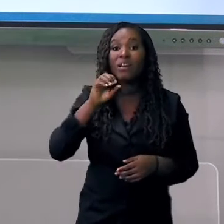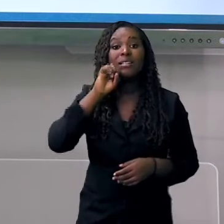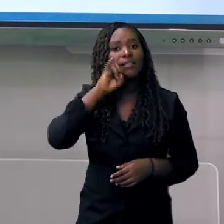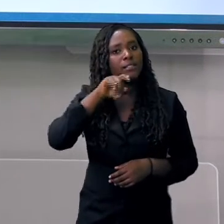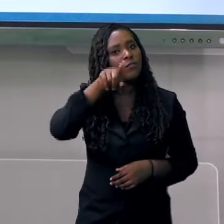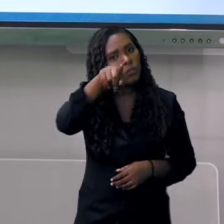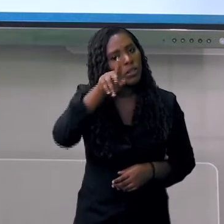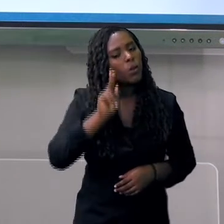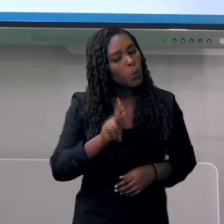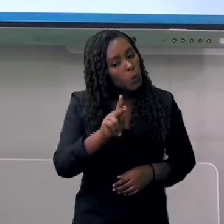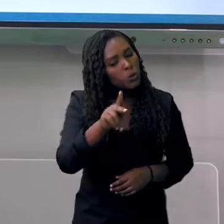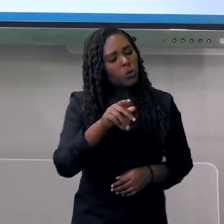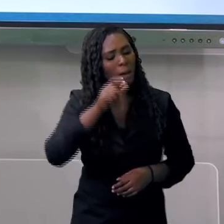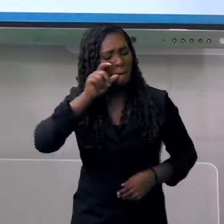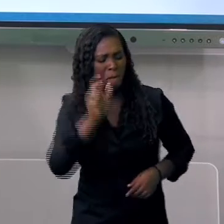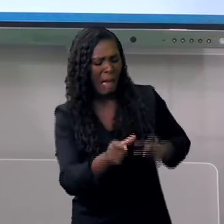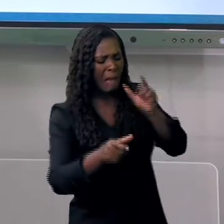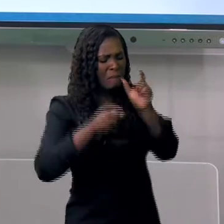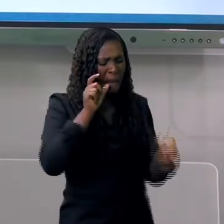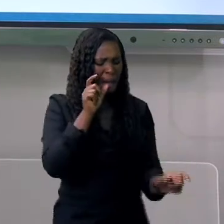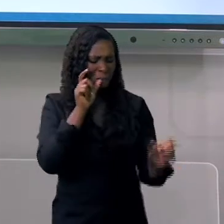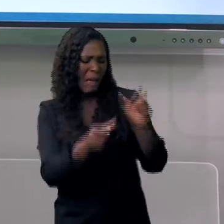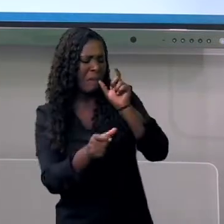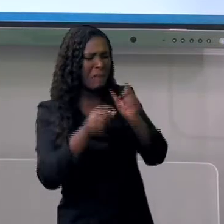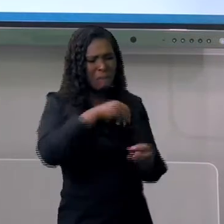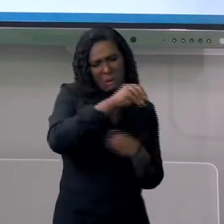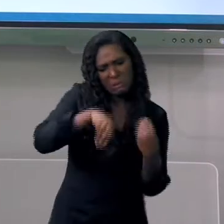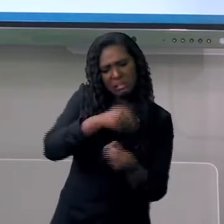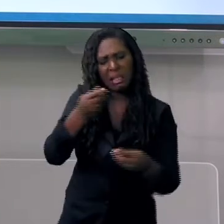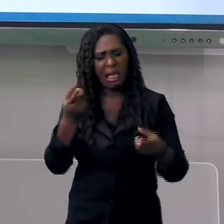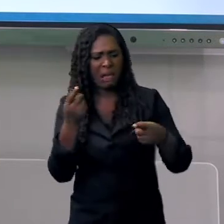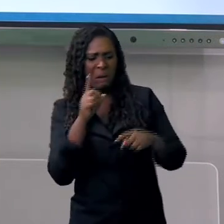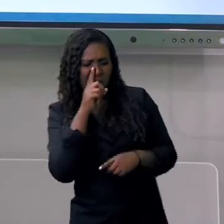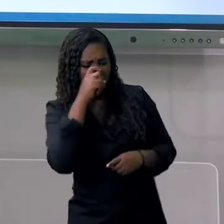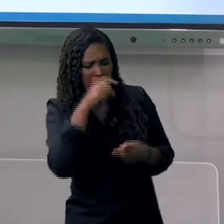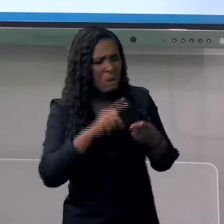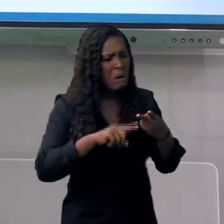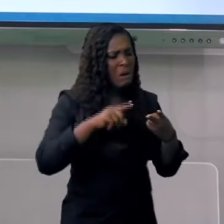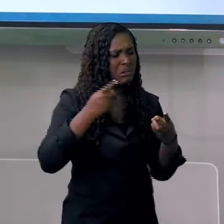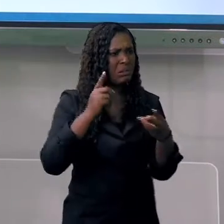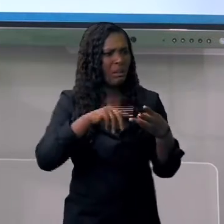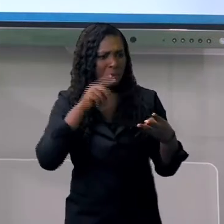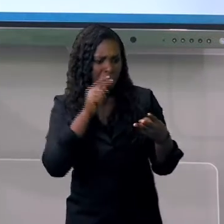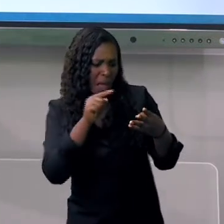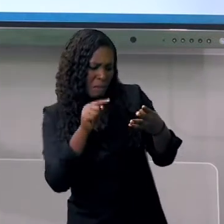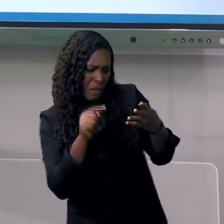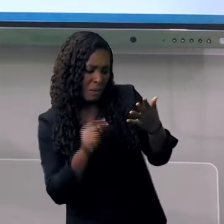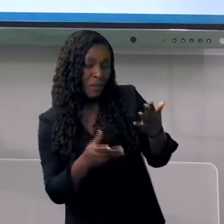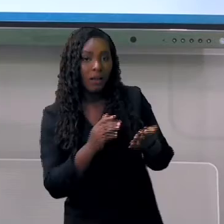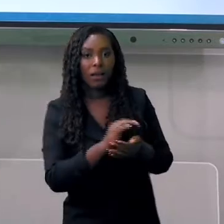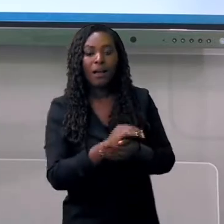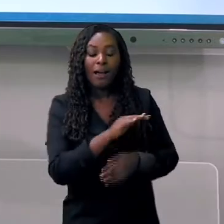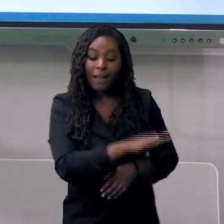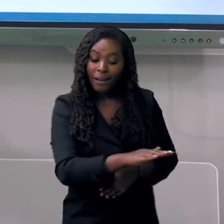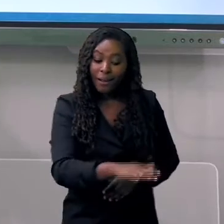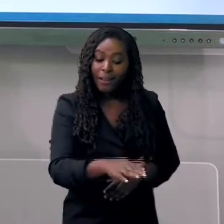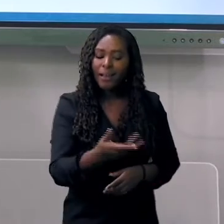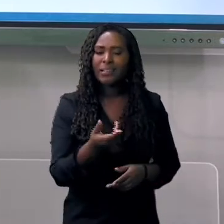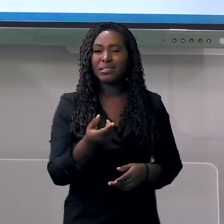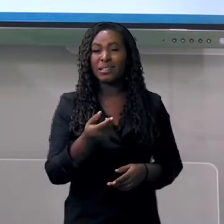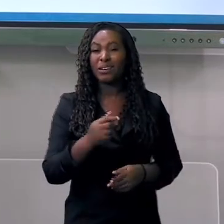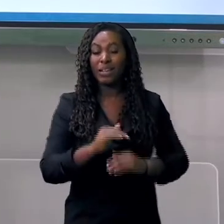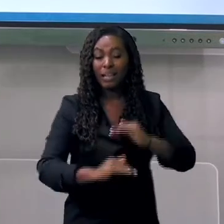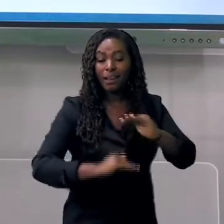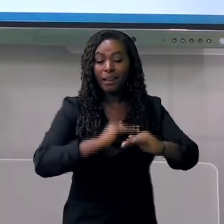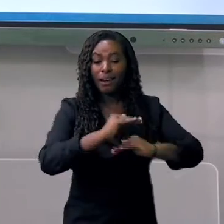se sairá bem em nada que fizer. É um círculo vicioso. Você fala, você rotula,